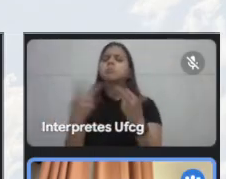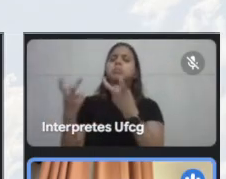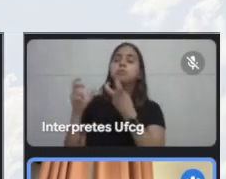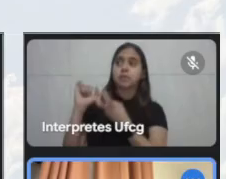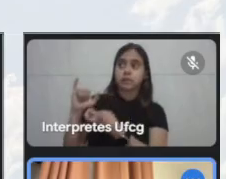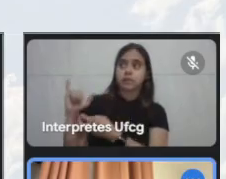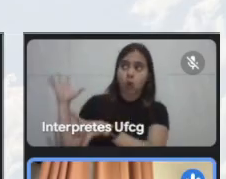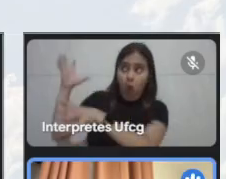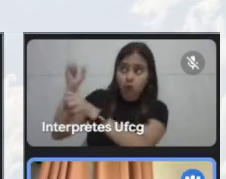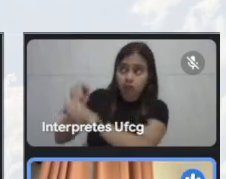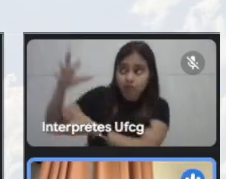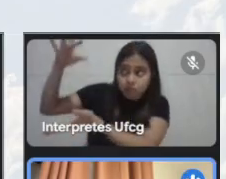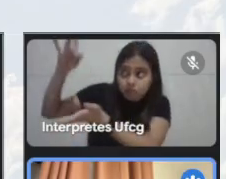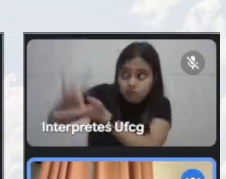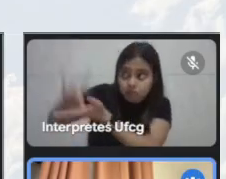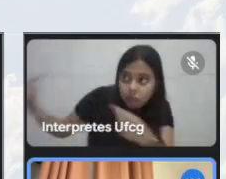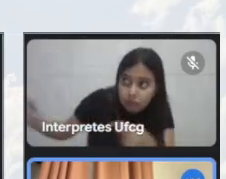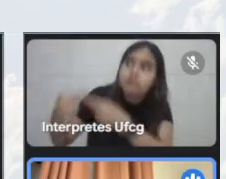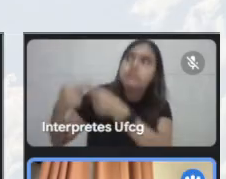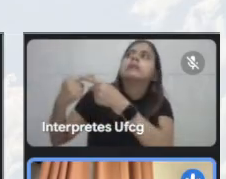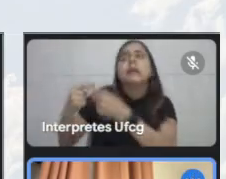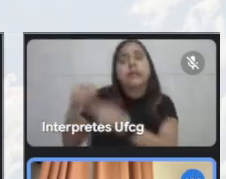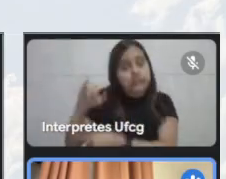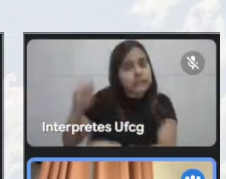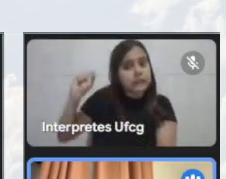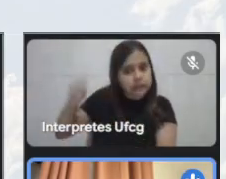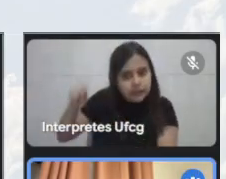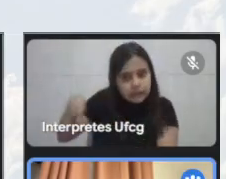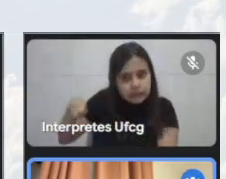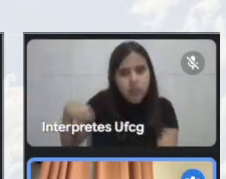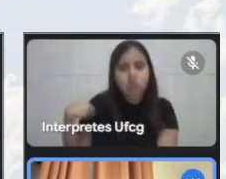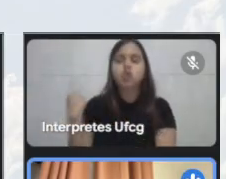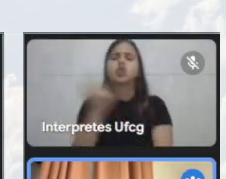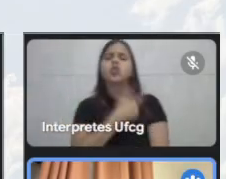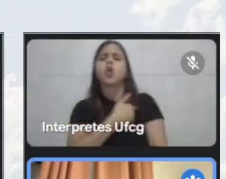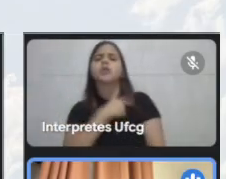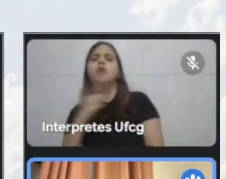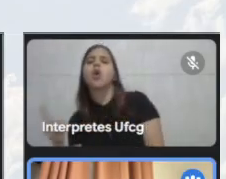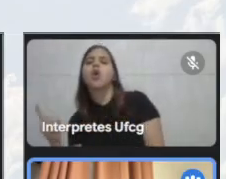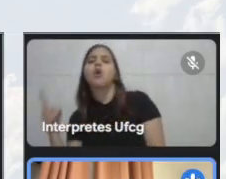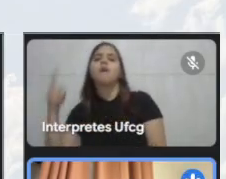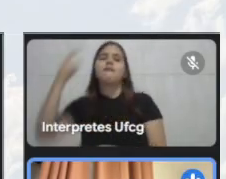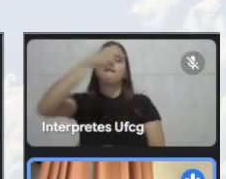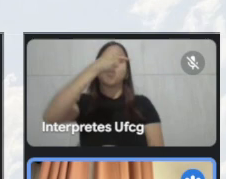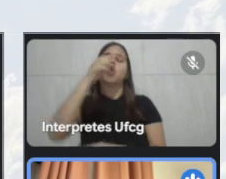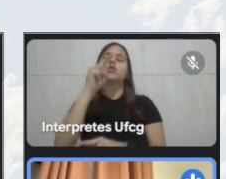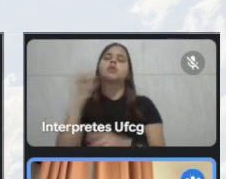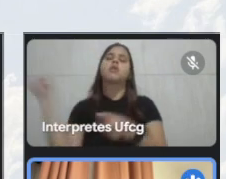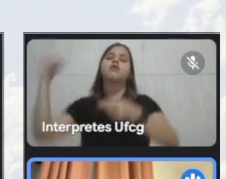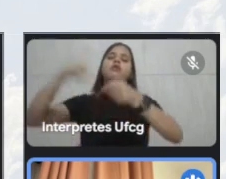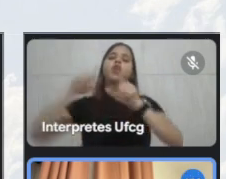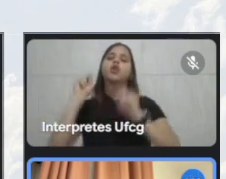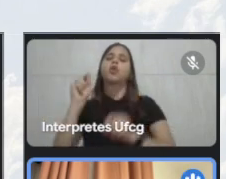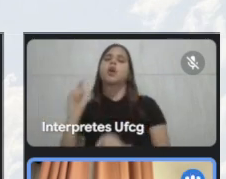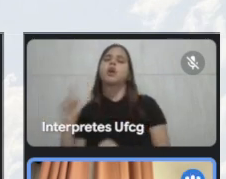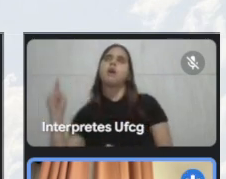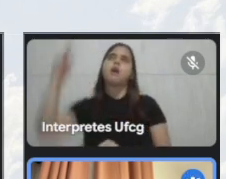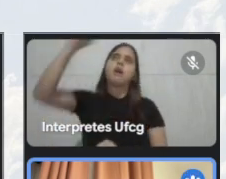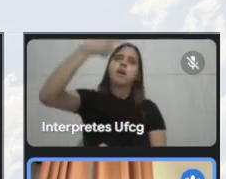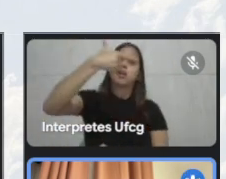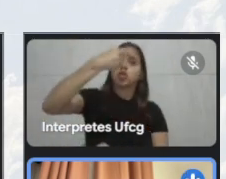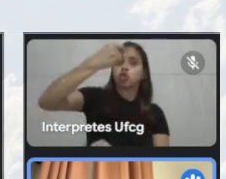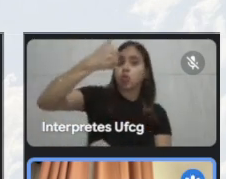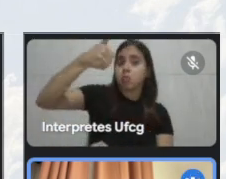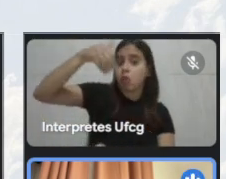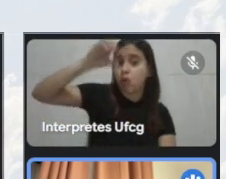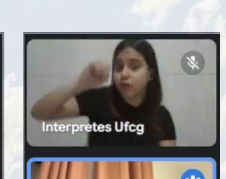são condizentes. Se eles forem, a gente volta para cá e utiliza 2010, 2020 observado e gera